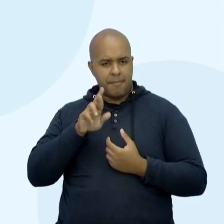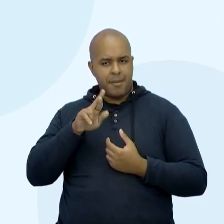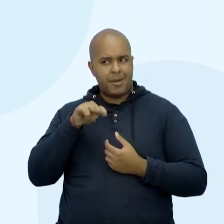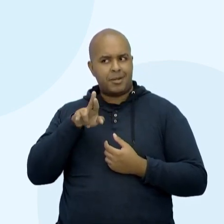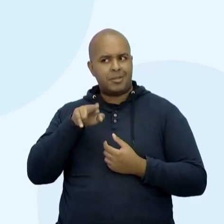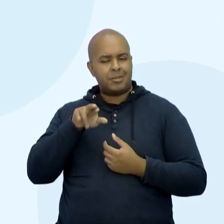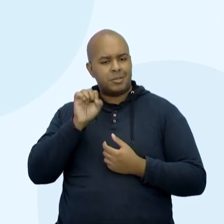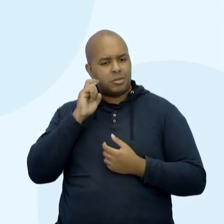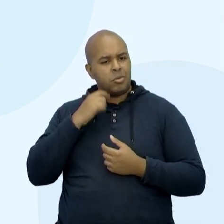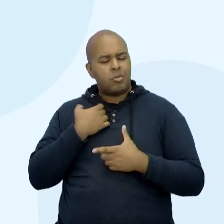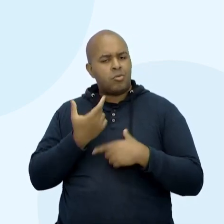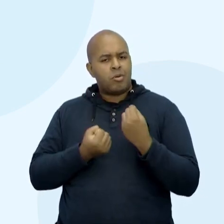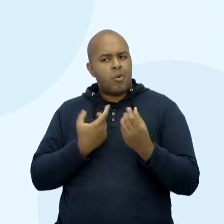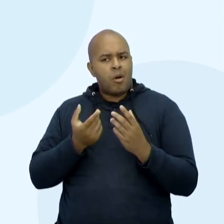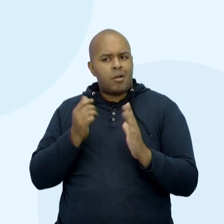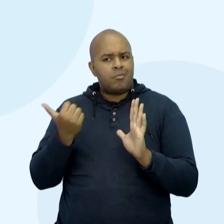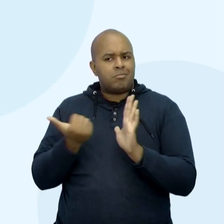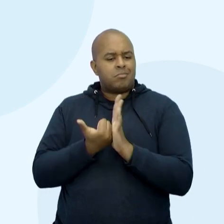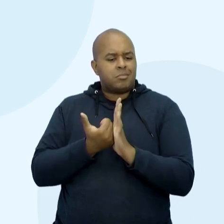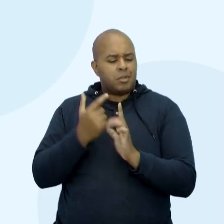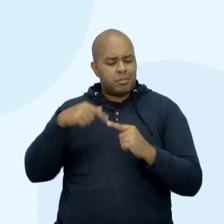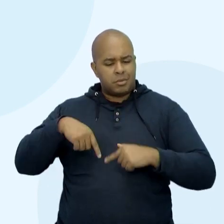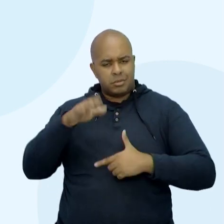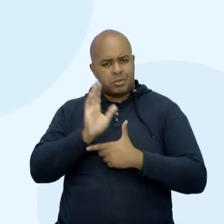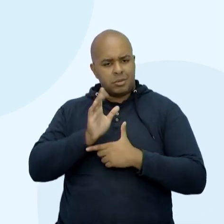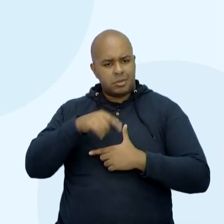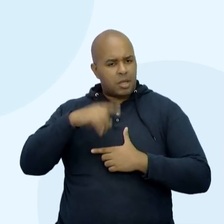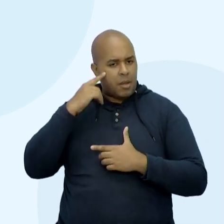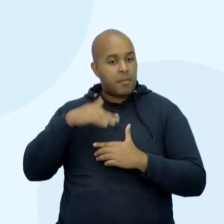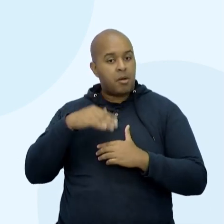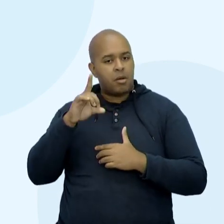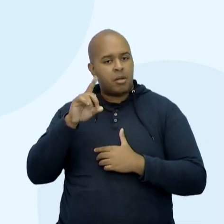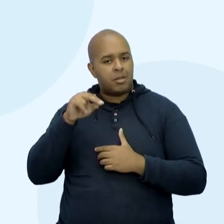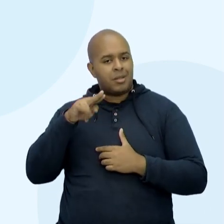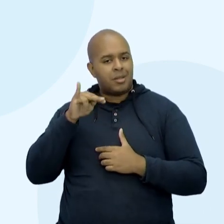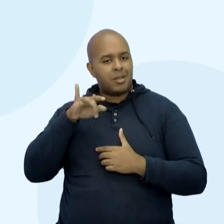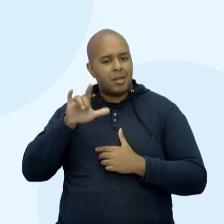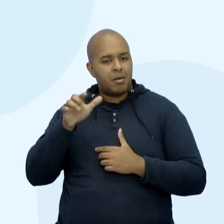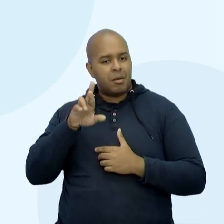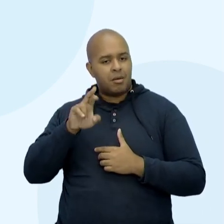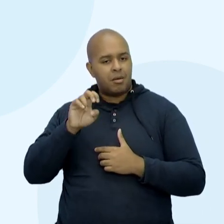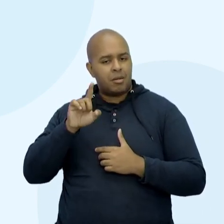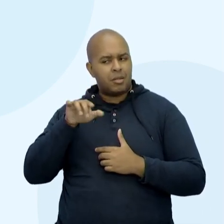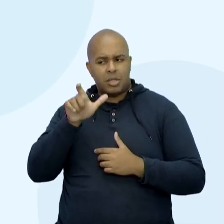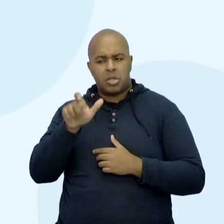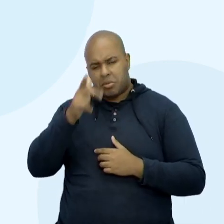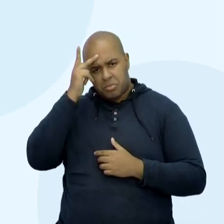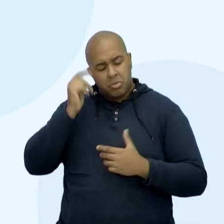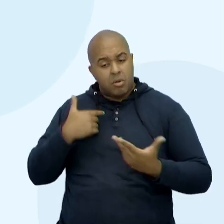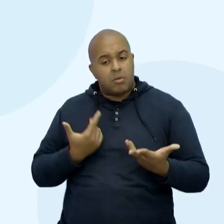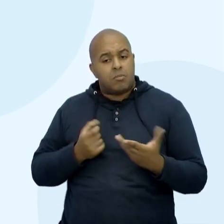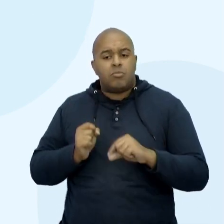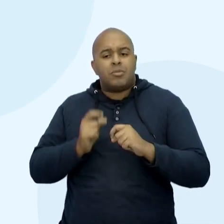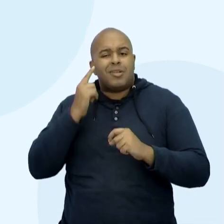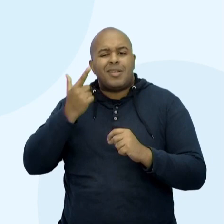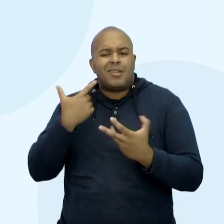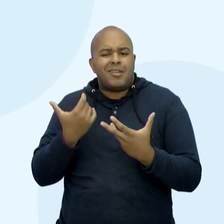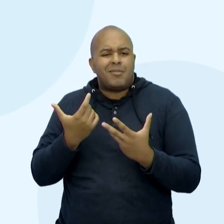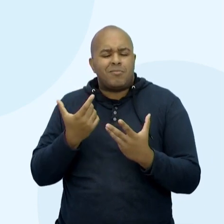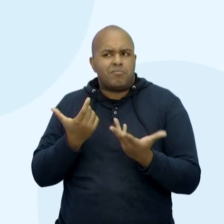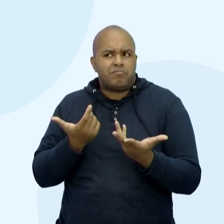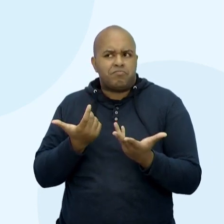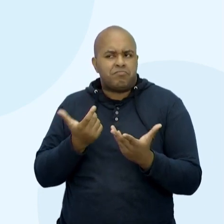fez, qual foi a marca que deixou no cinema nacional? Mais nome, Daniel Rezende. De quem é esse cara? O que